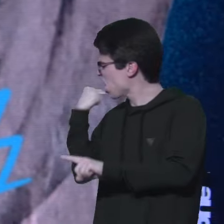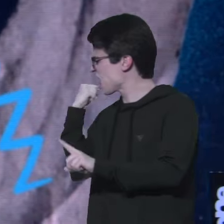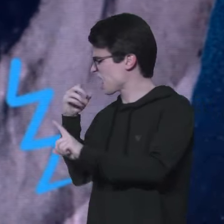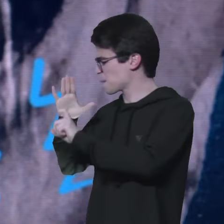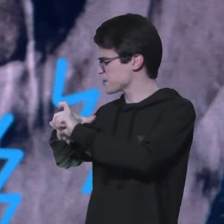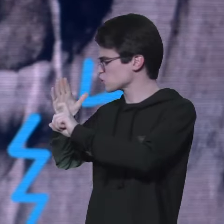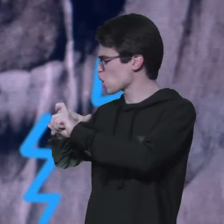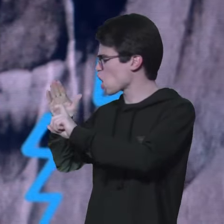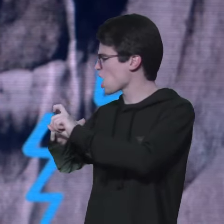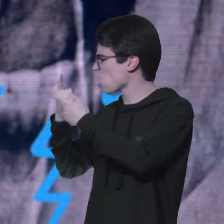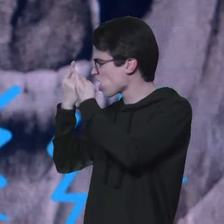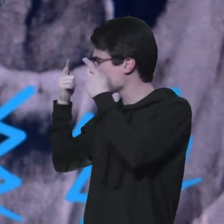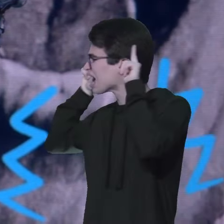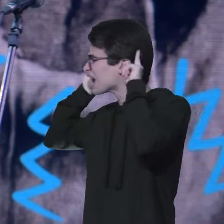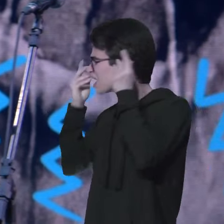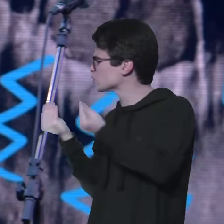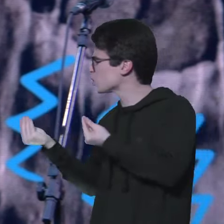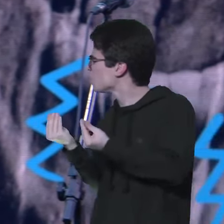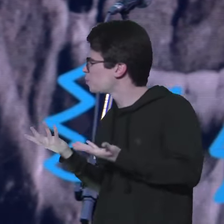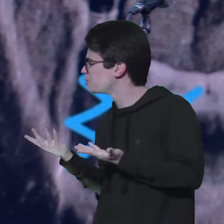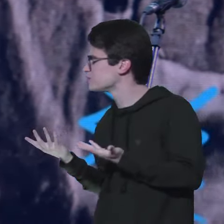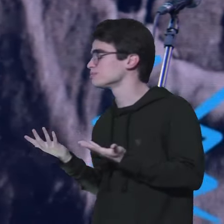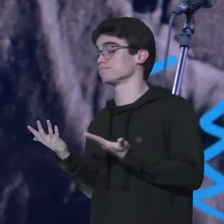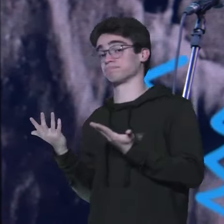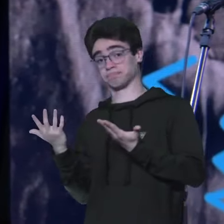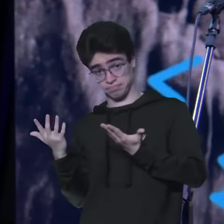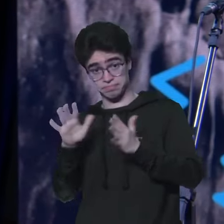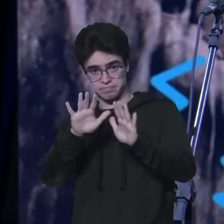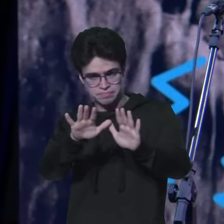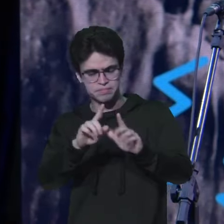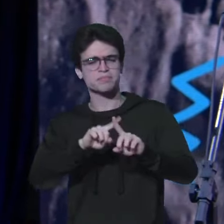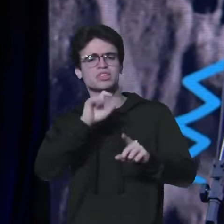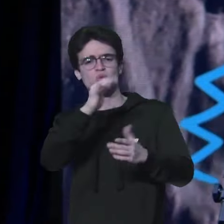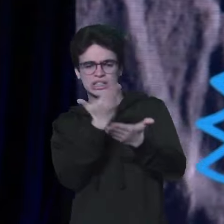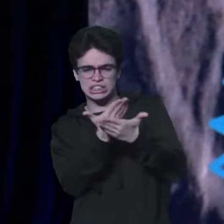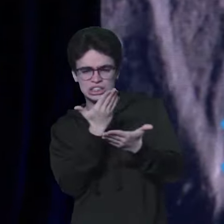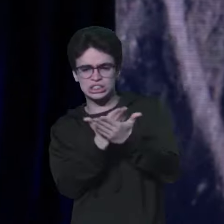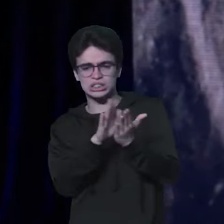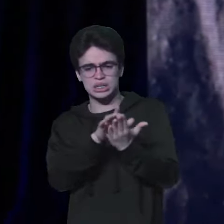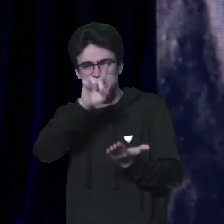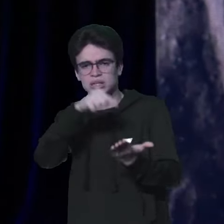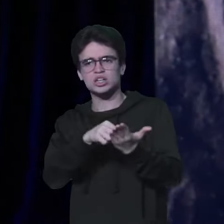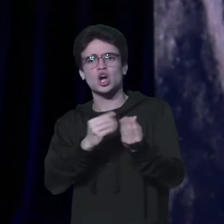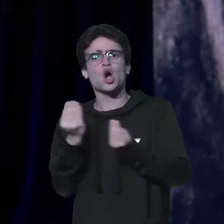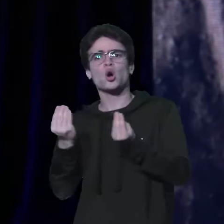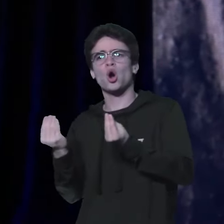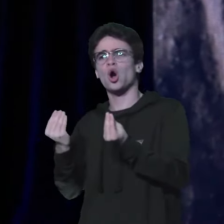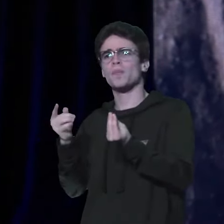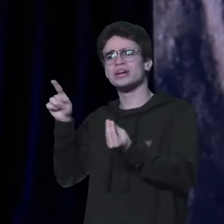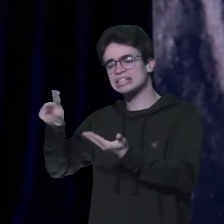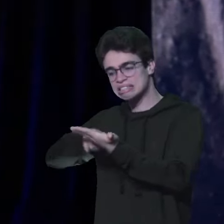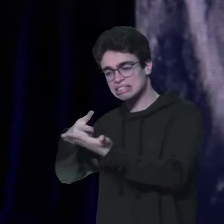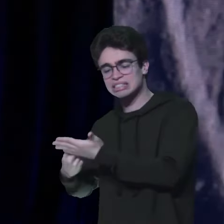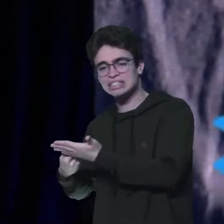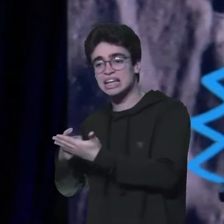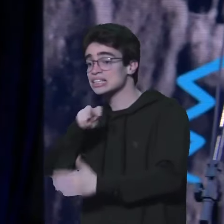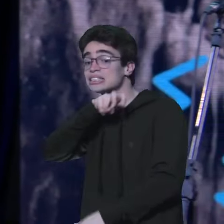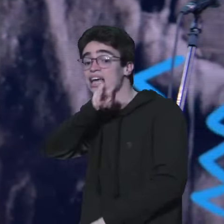a palavra de Deus, quem a Bíblia diz que é representado por uma serpente?